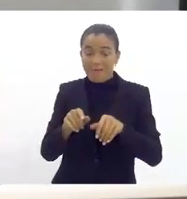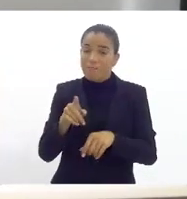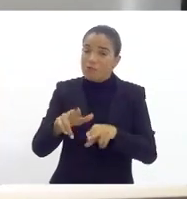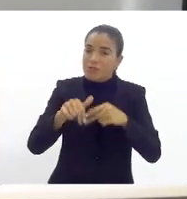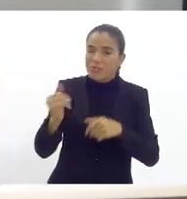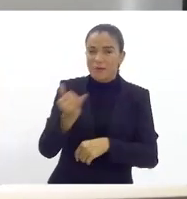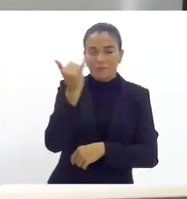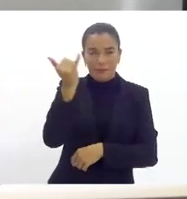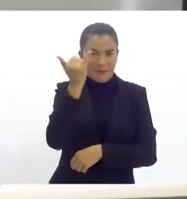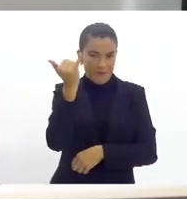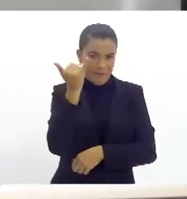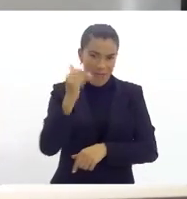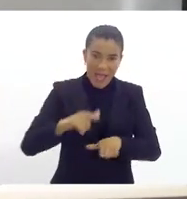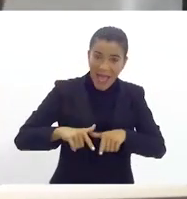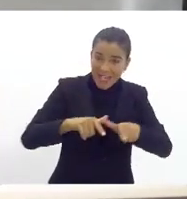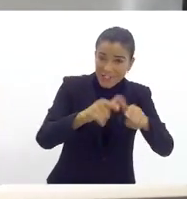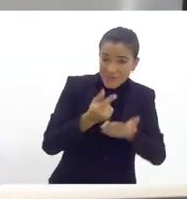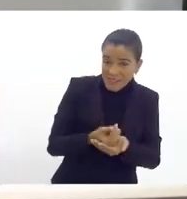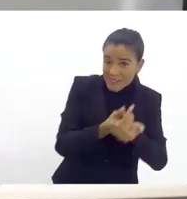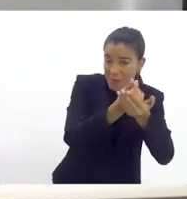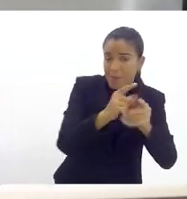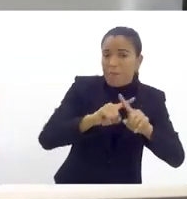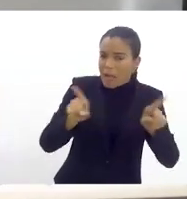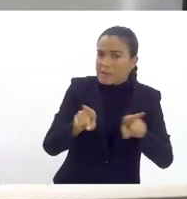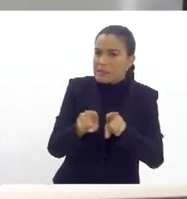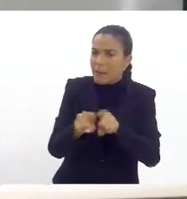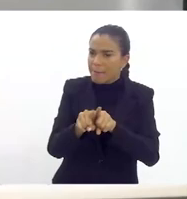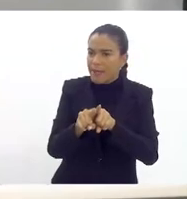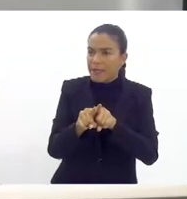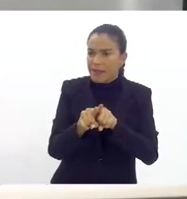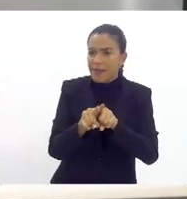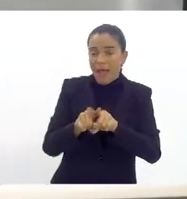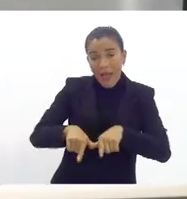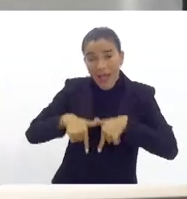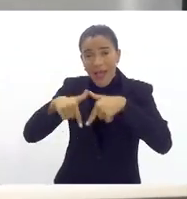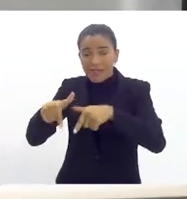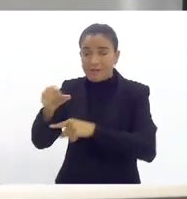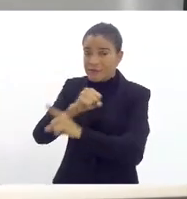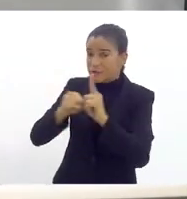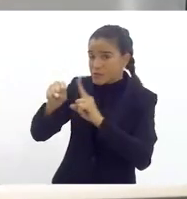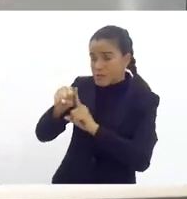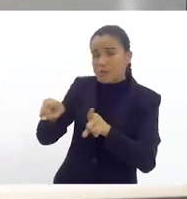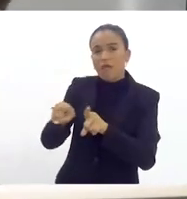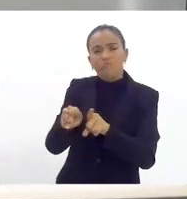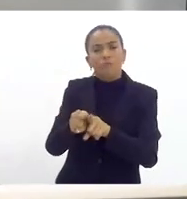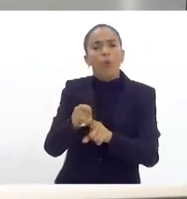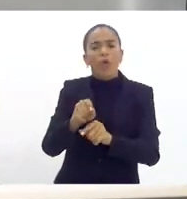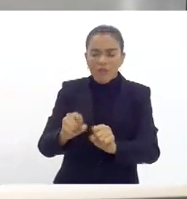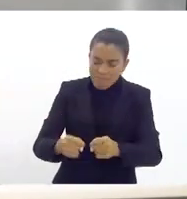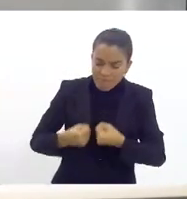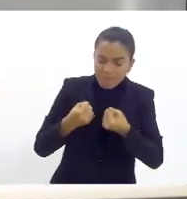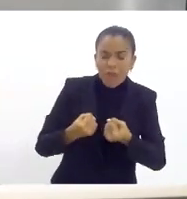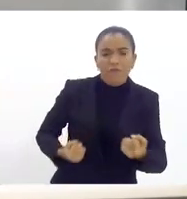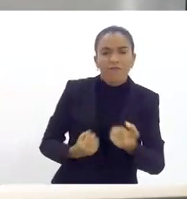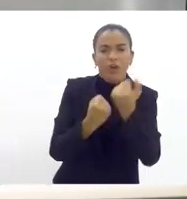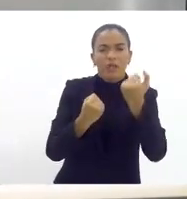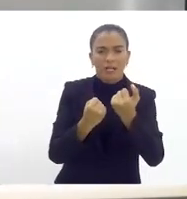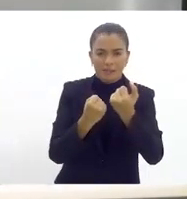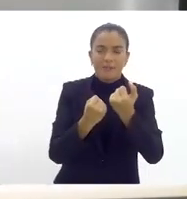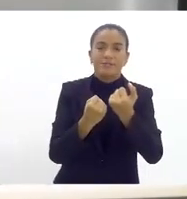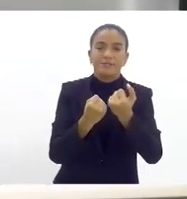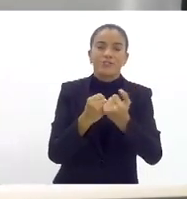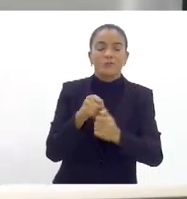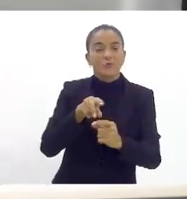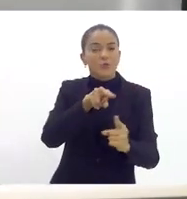ativos que não são ativos de Capital Mas sendo também são ativos sociais sejam fortalecidos no sentido de